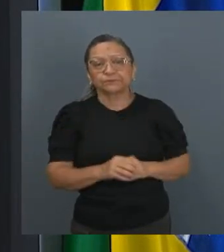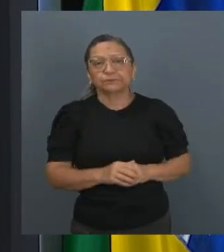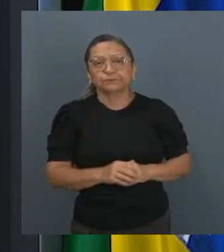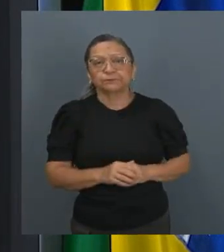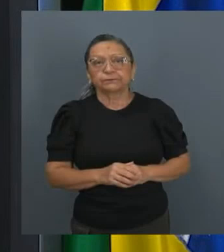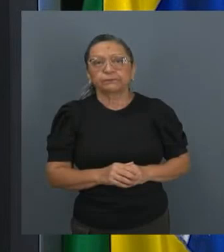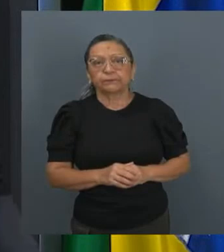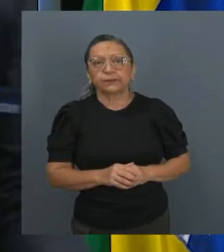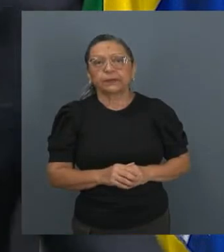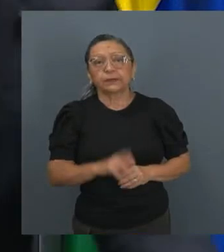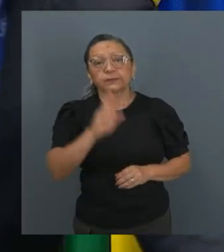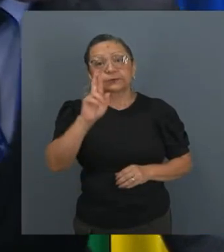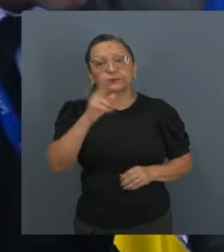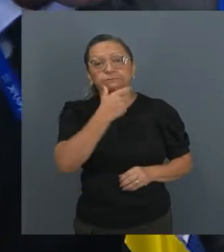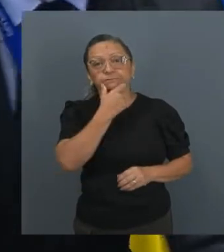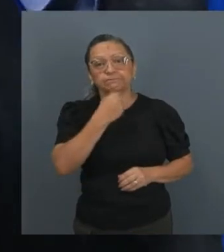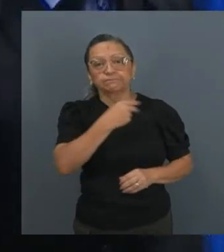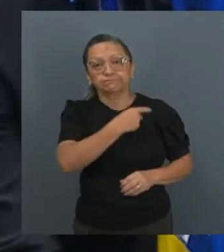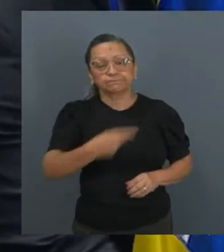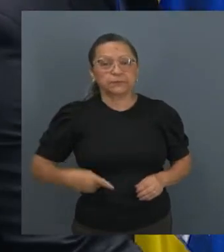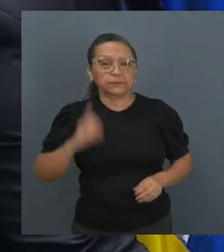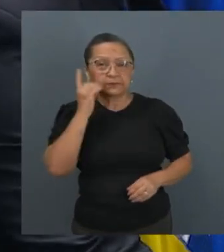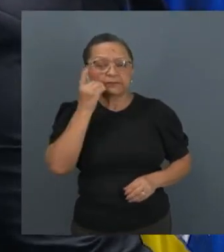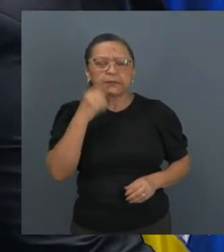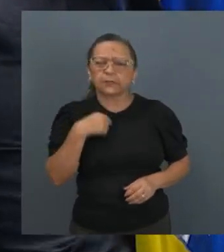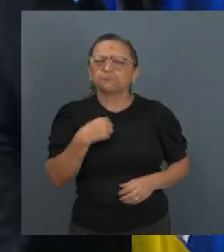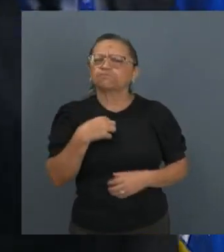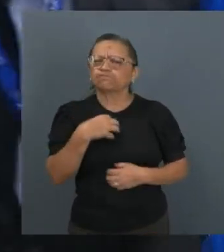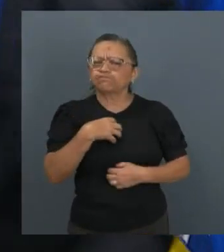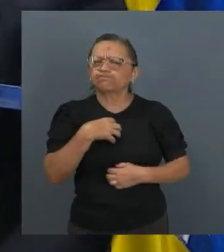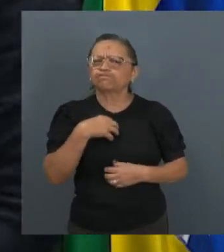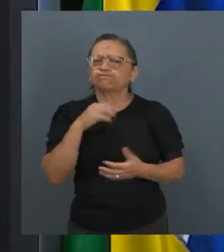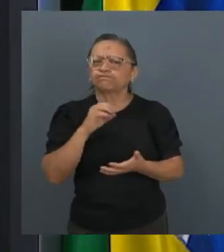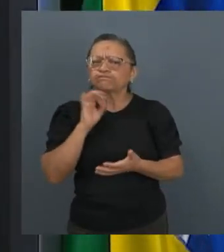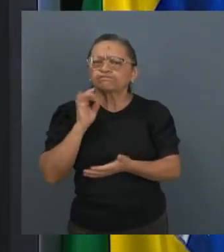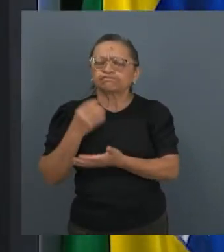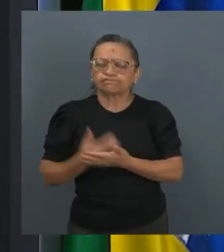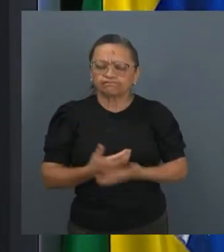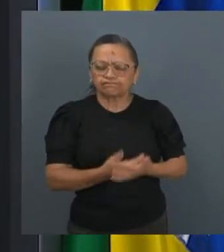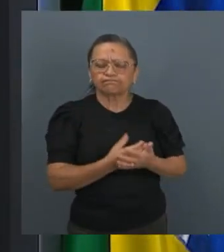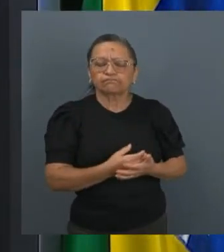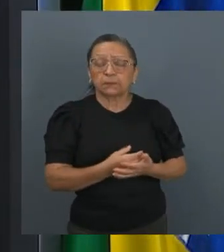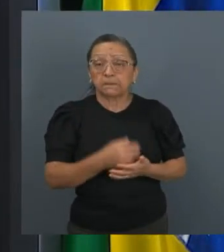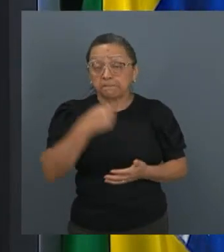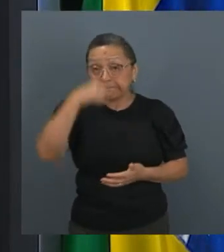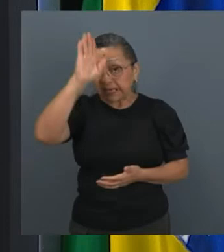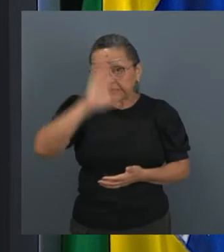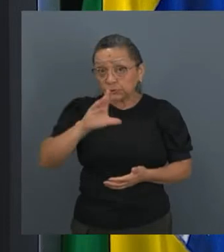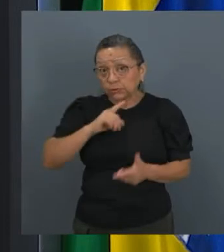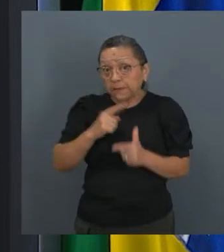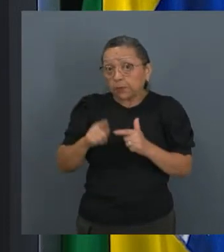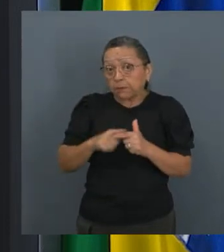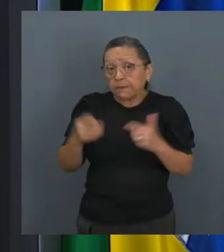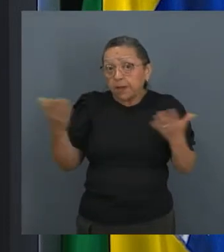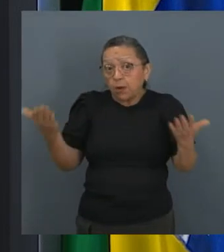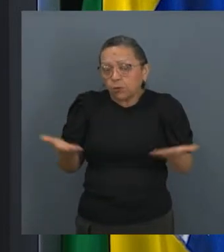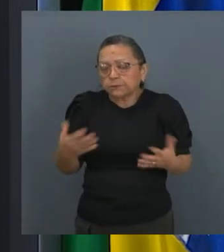Senado. Senhor presidente, eu acredito que o grande problema do Brasil hoje